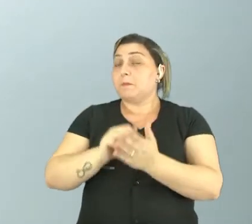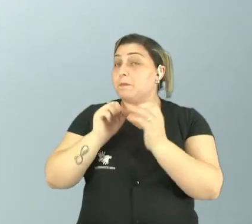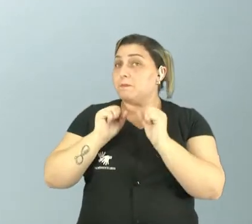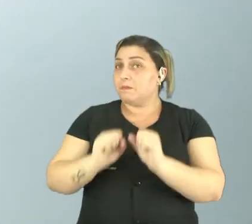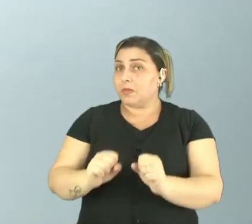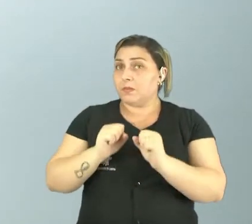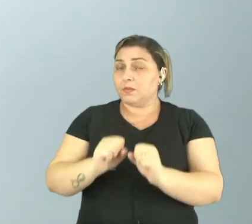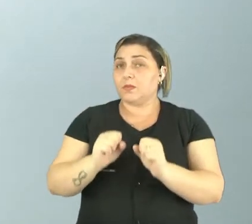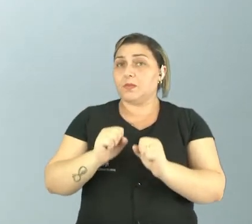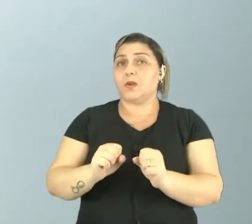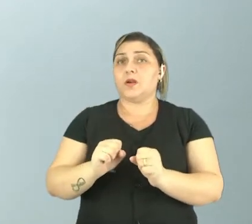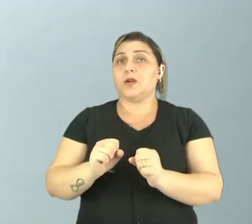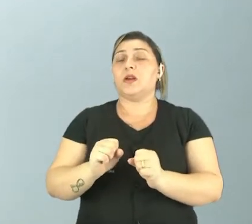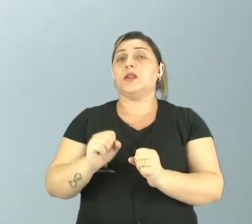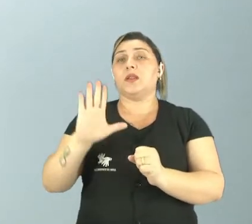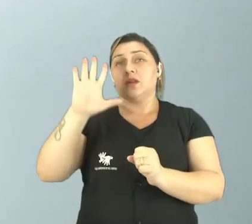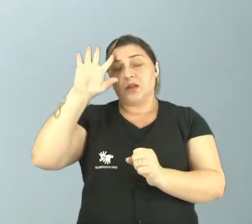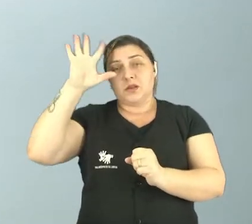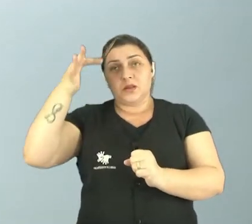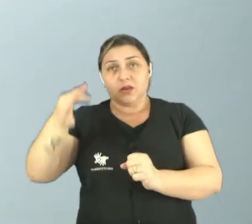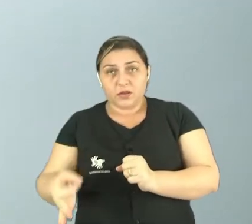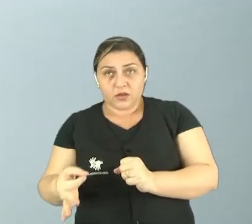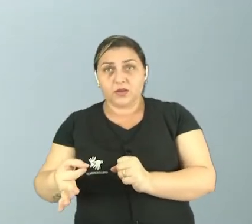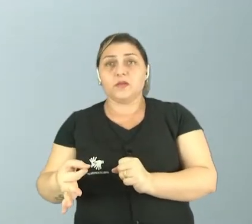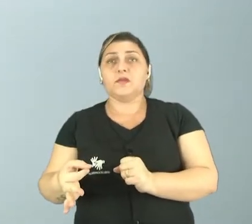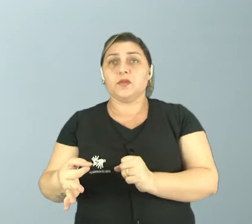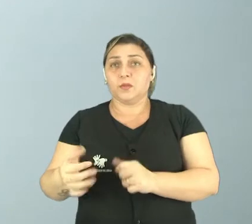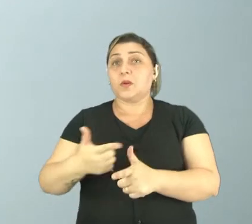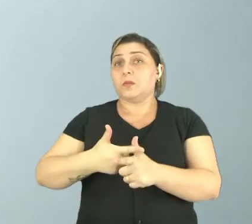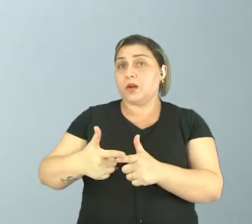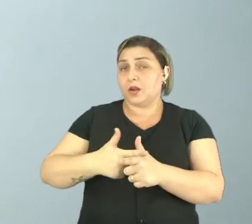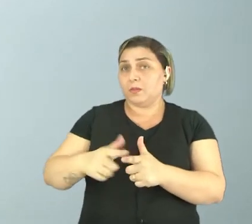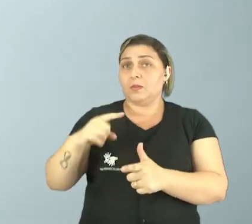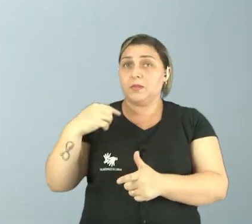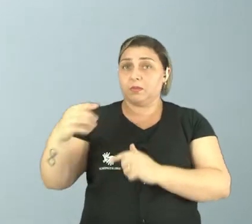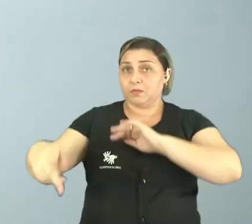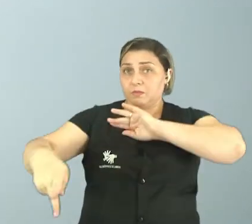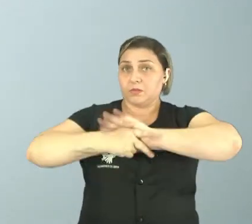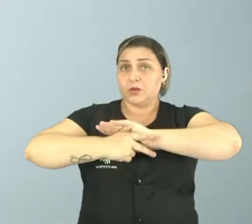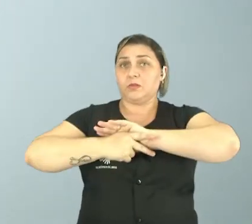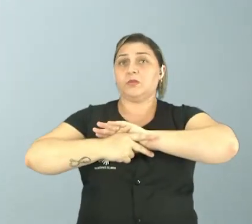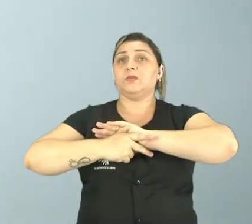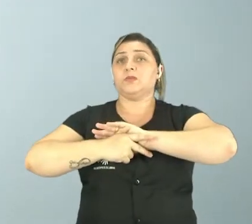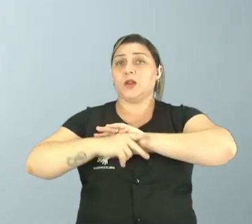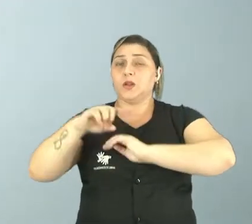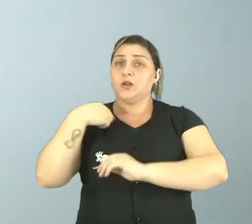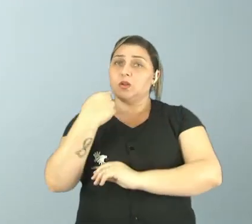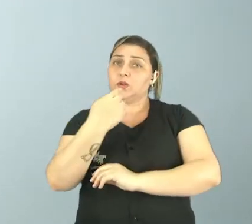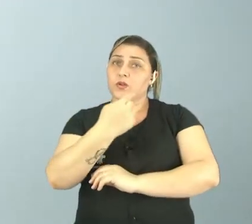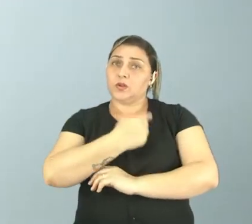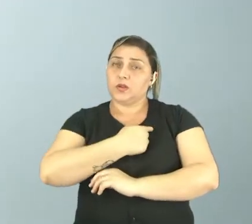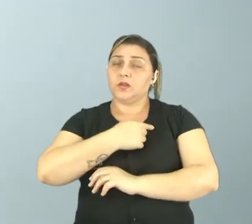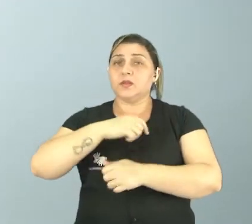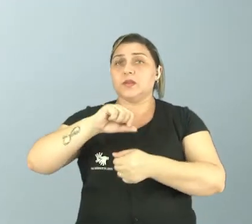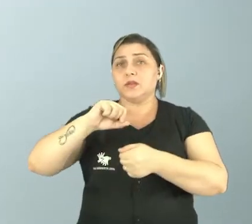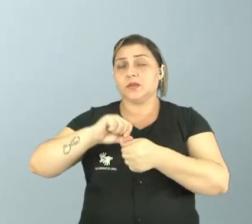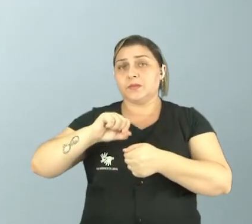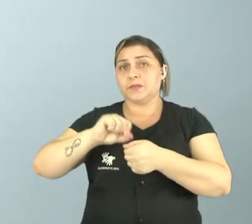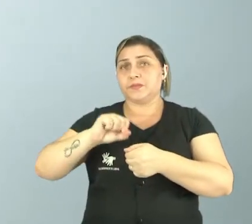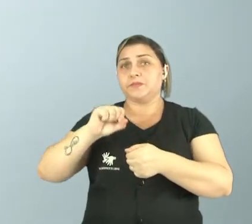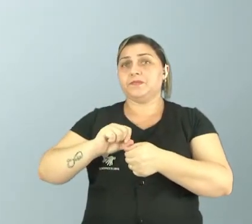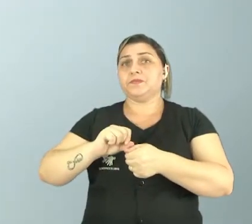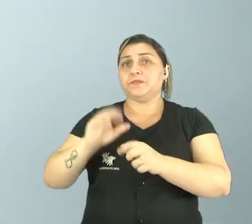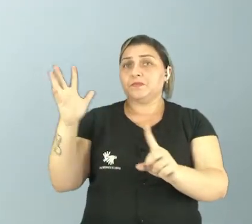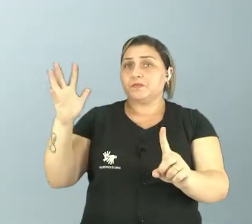pode, através dessa requisição da carta de reclamação, resolver um problema nosso. Então, nós agimos de maneira